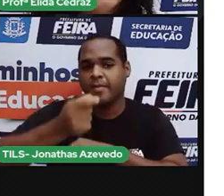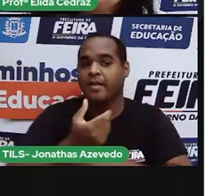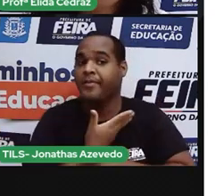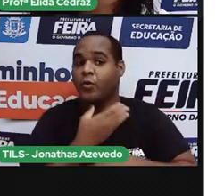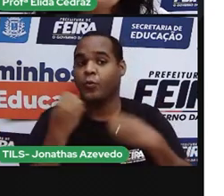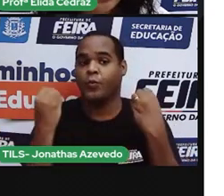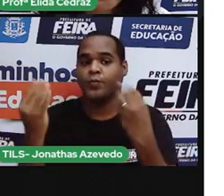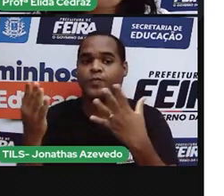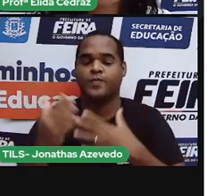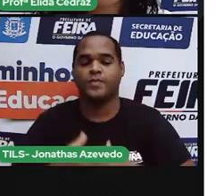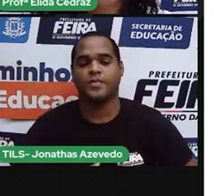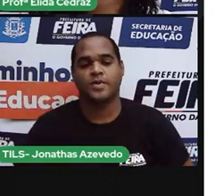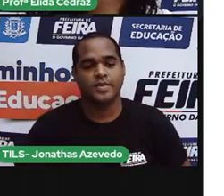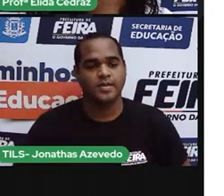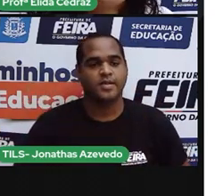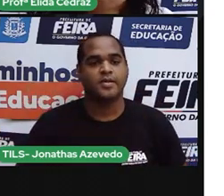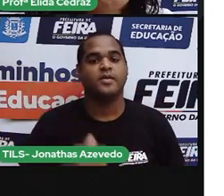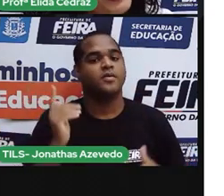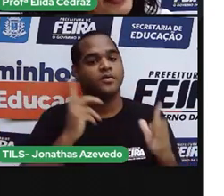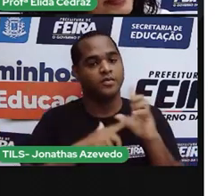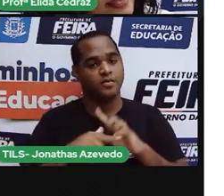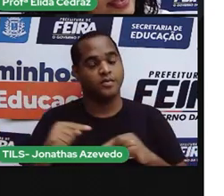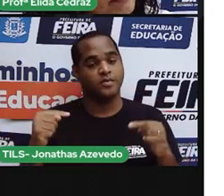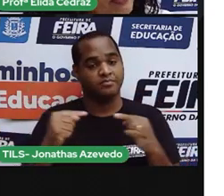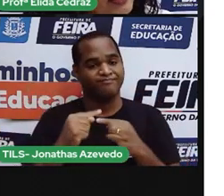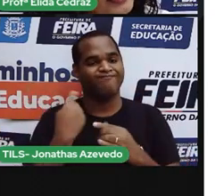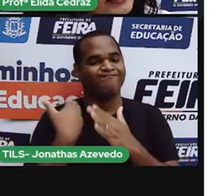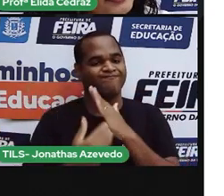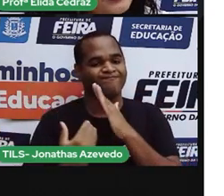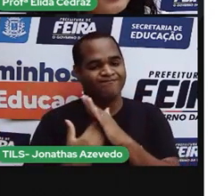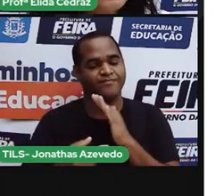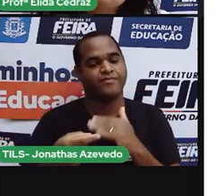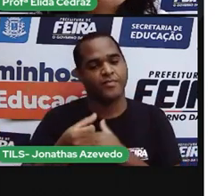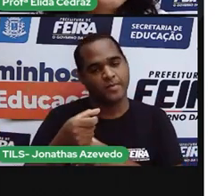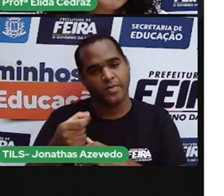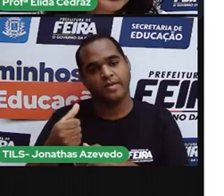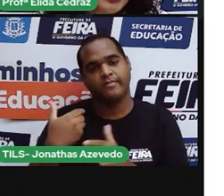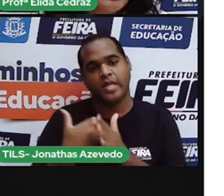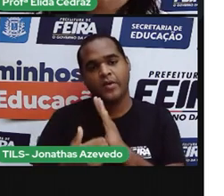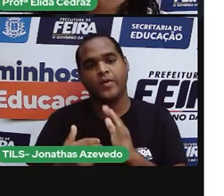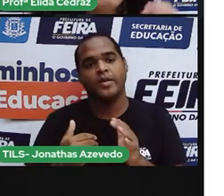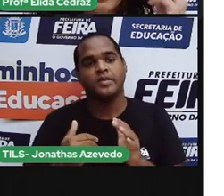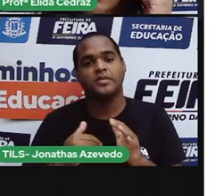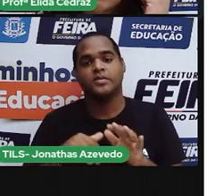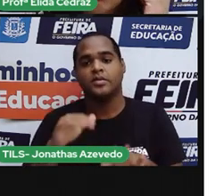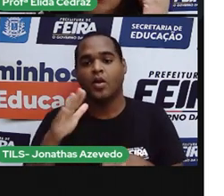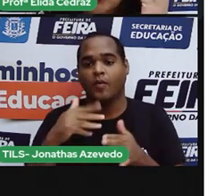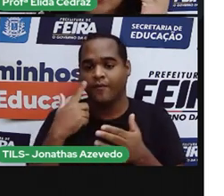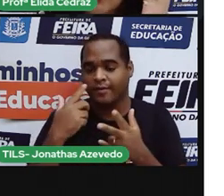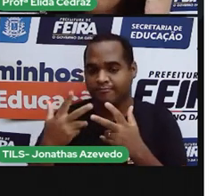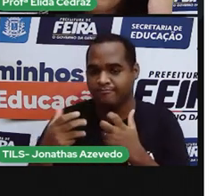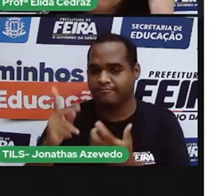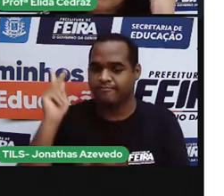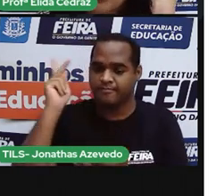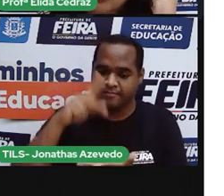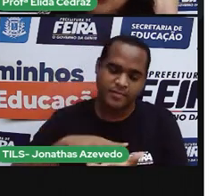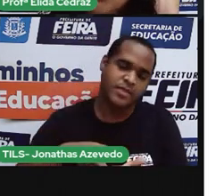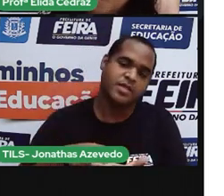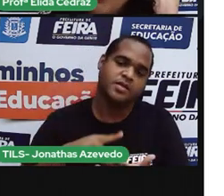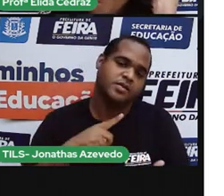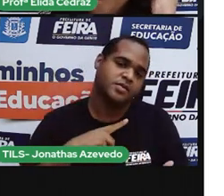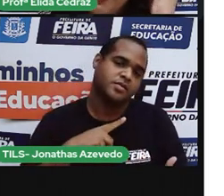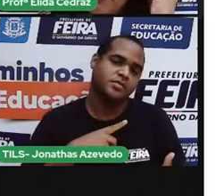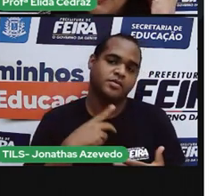amigo, conseguimos até perder bolinhas e achar uma resposta para os